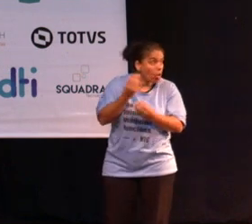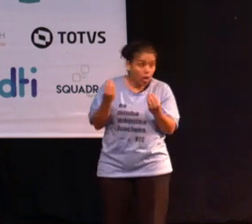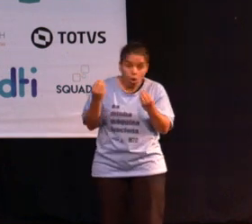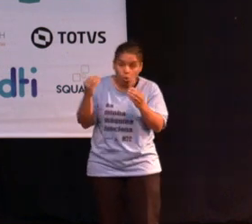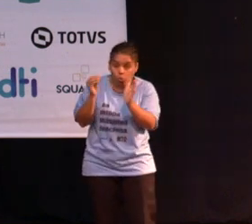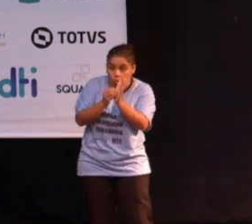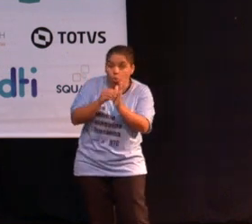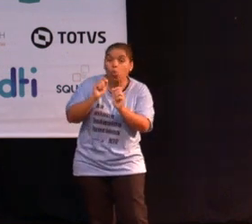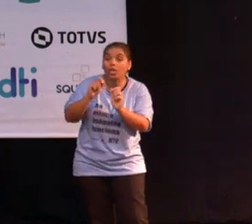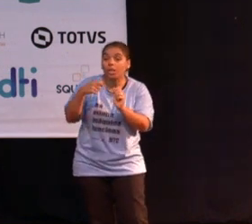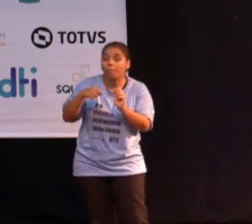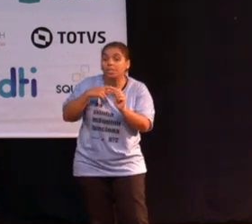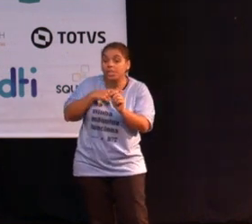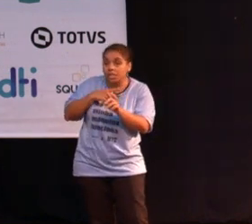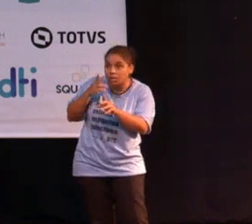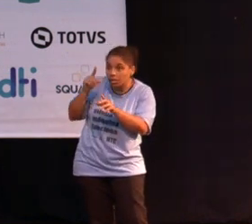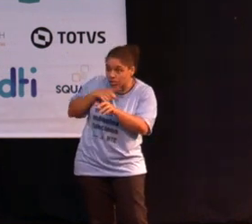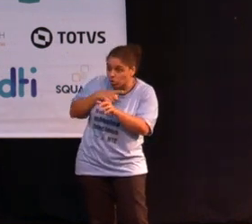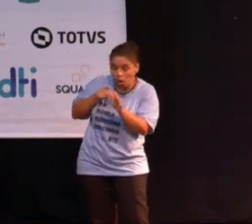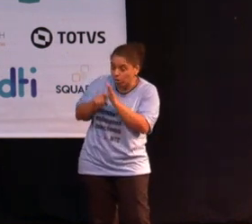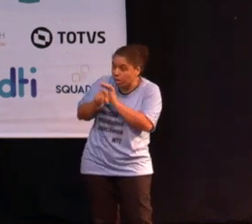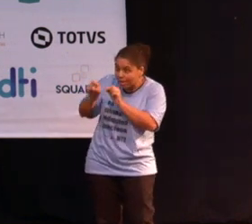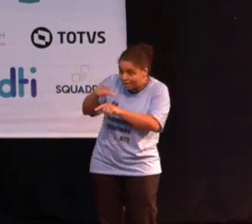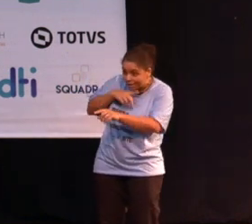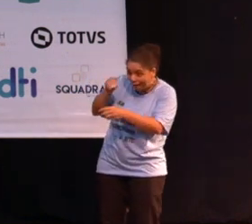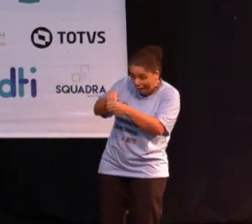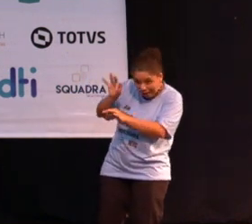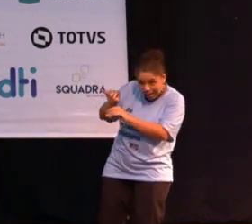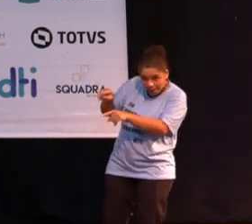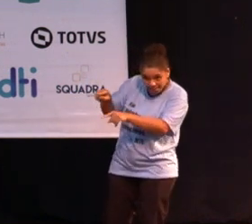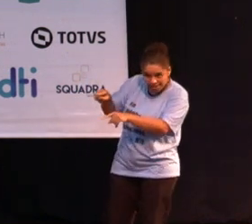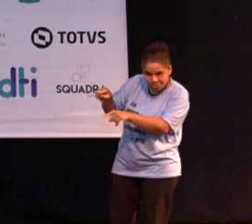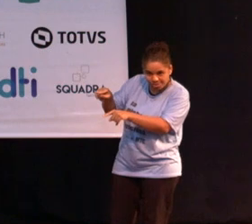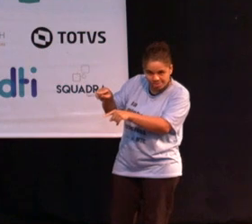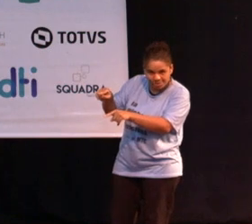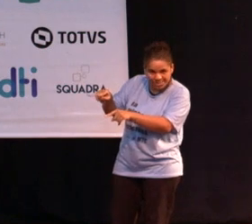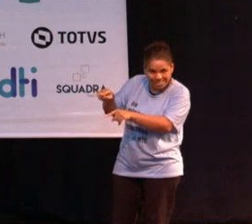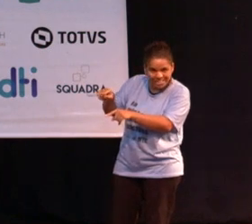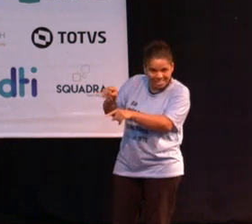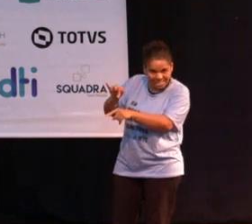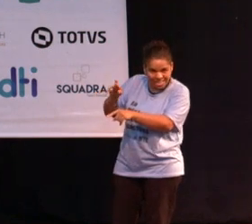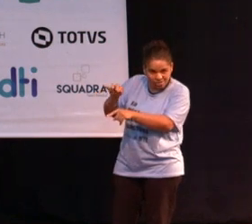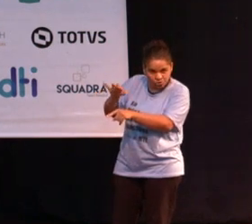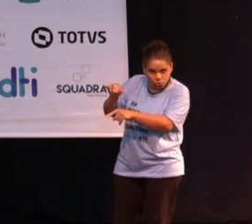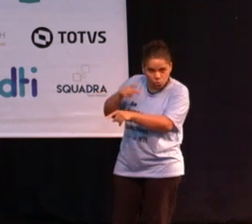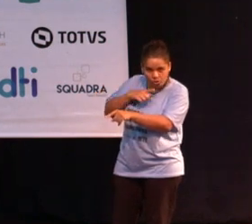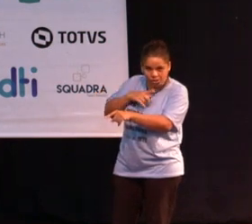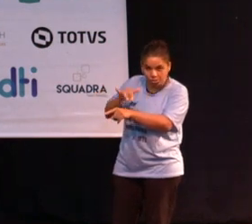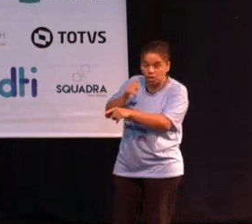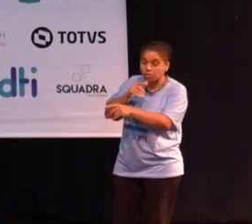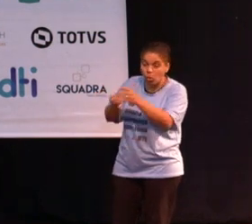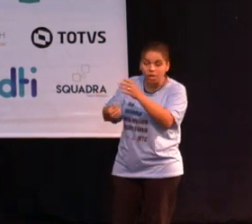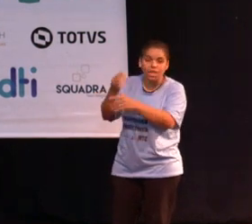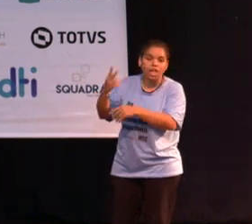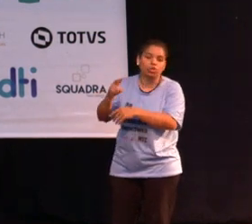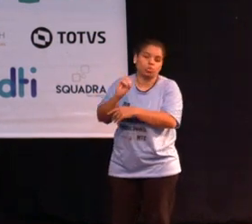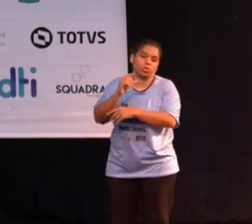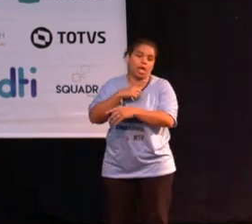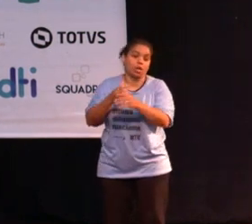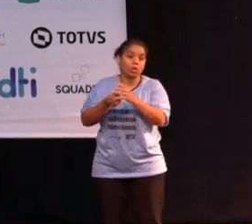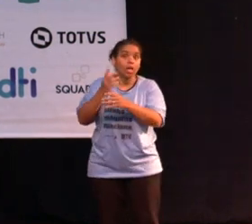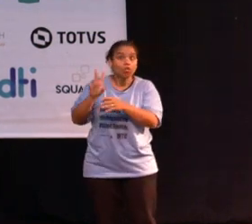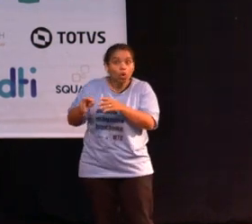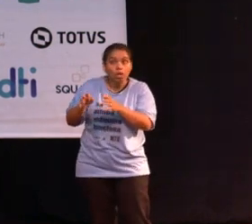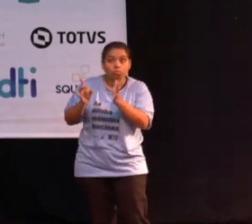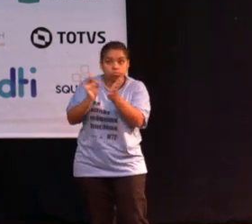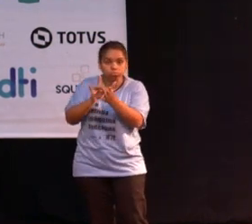o que ele precisa estar a instalar mesmo então eu como a minha estrutura automatizada cria isso do zero e depois eu pergunto se o que